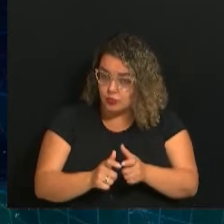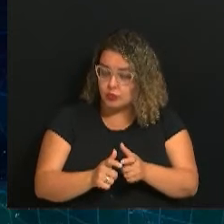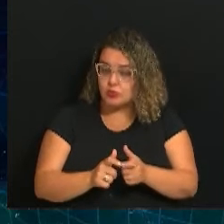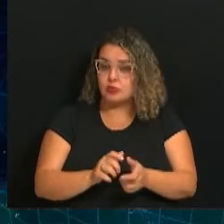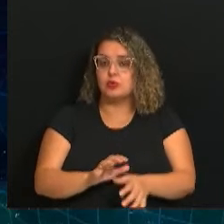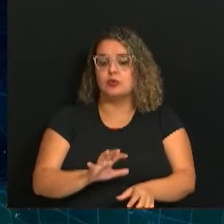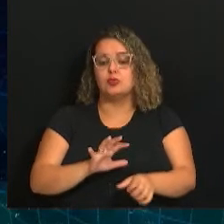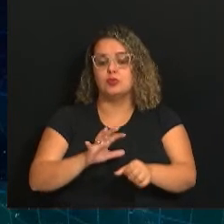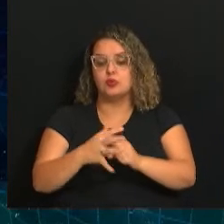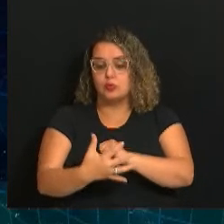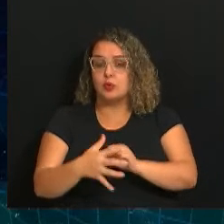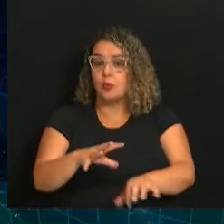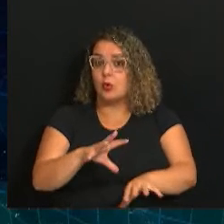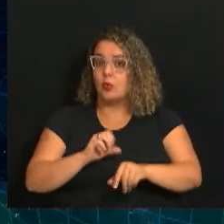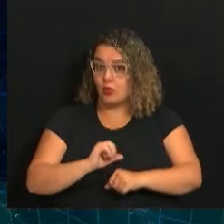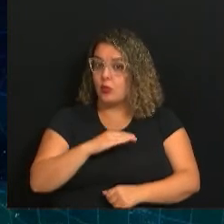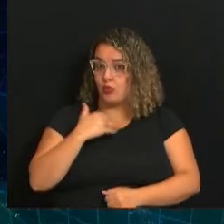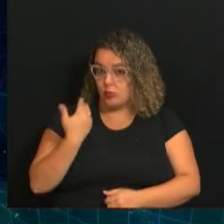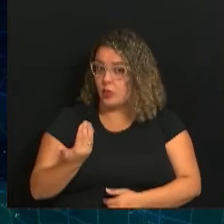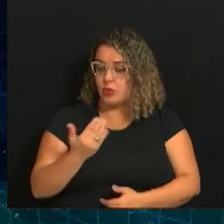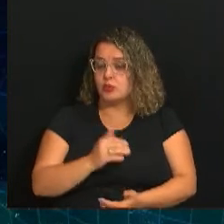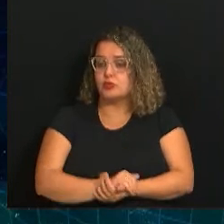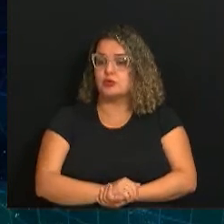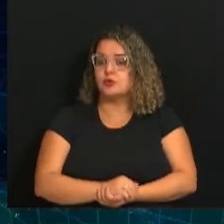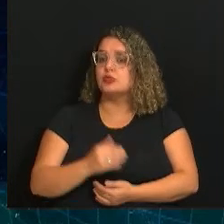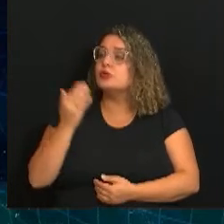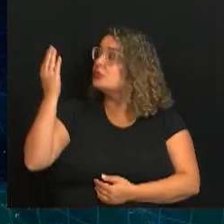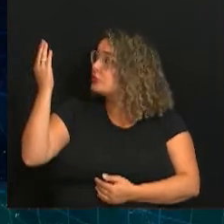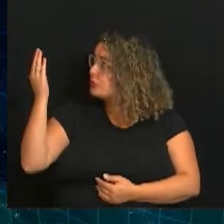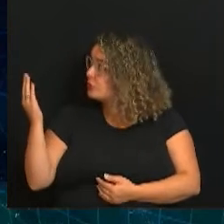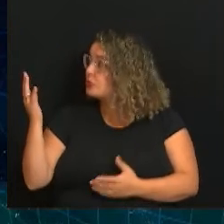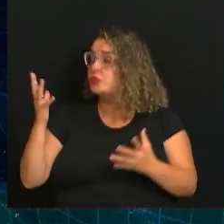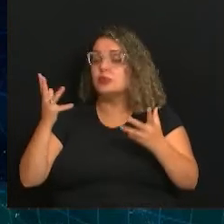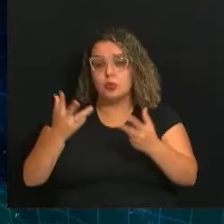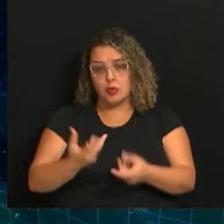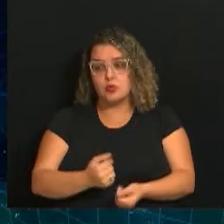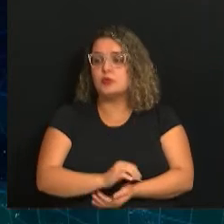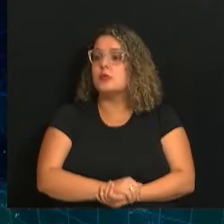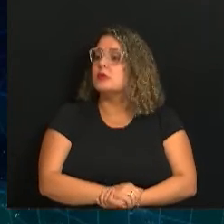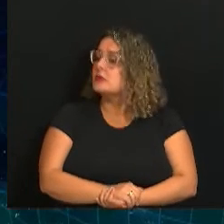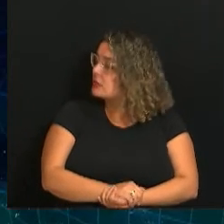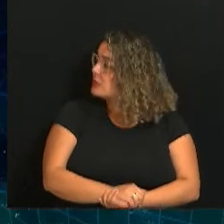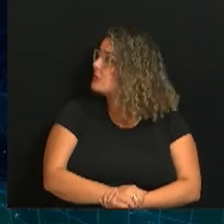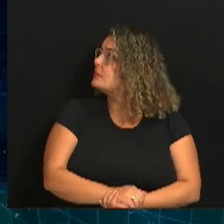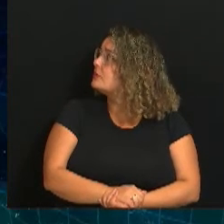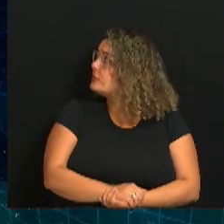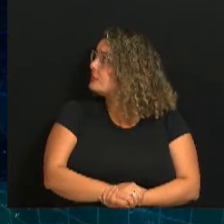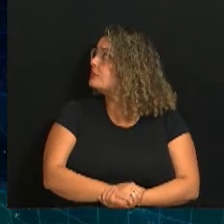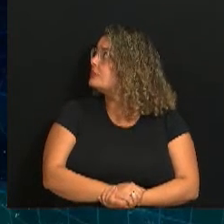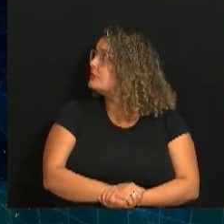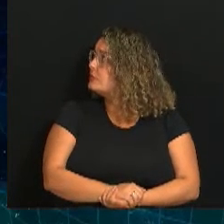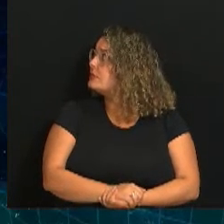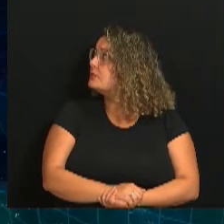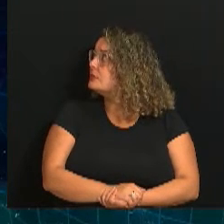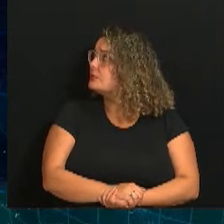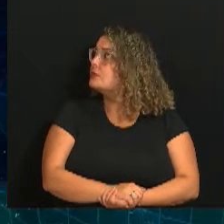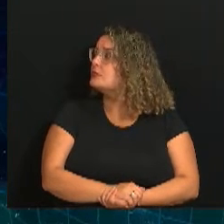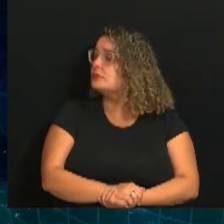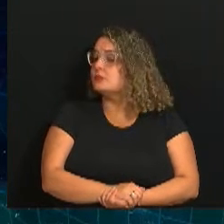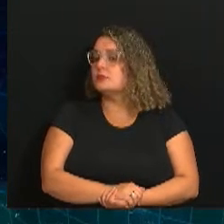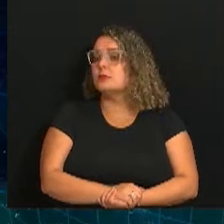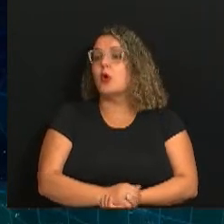que foi agora 24 de março, é de um homem de 71 anos, o restante dos registros é entre 29